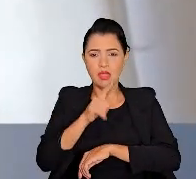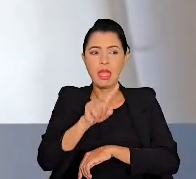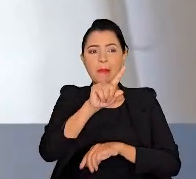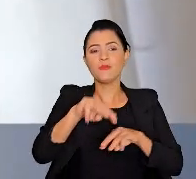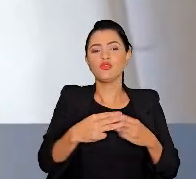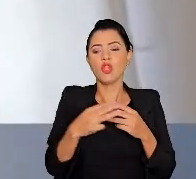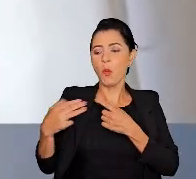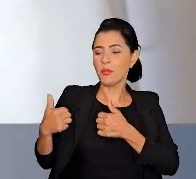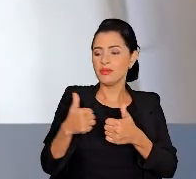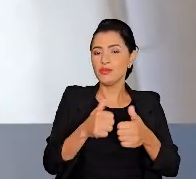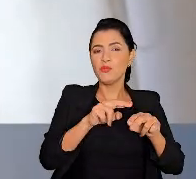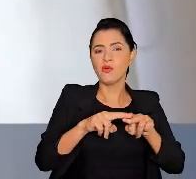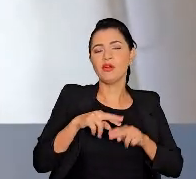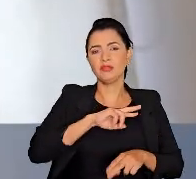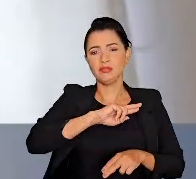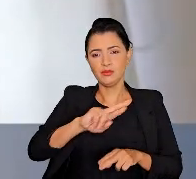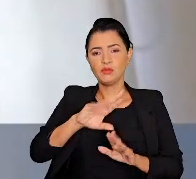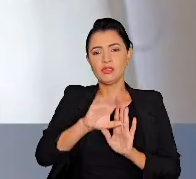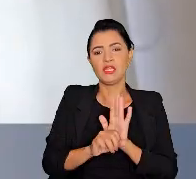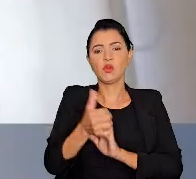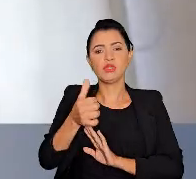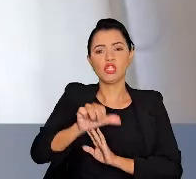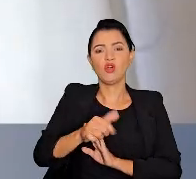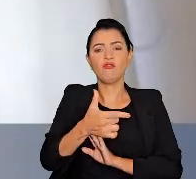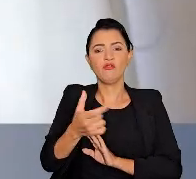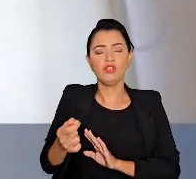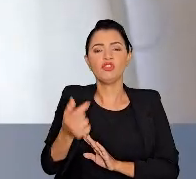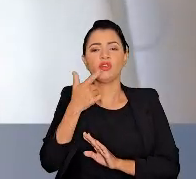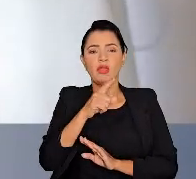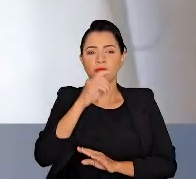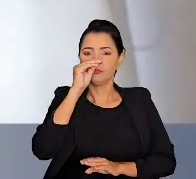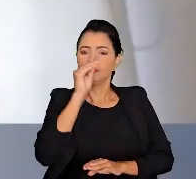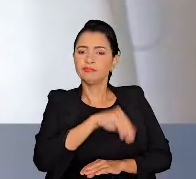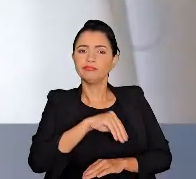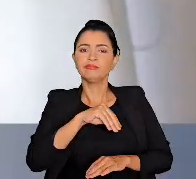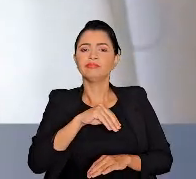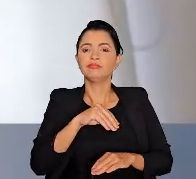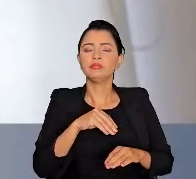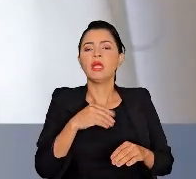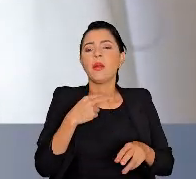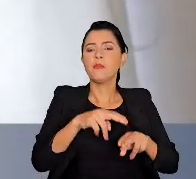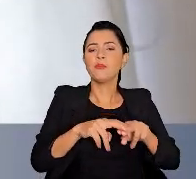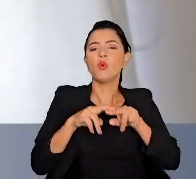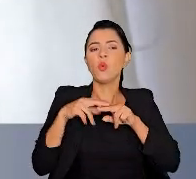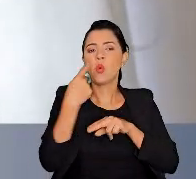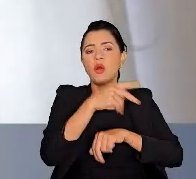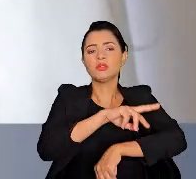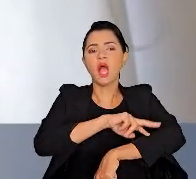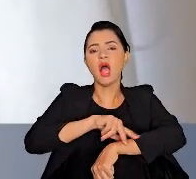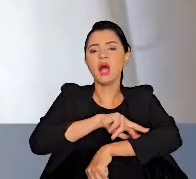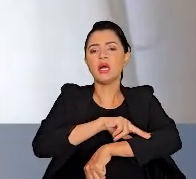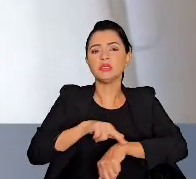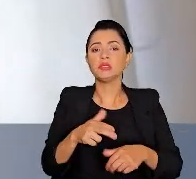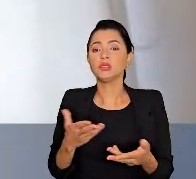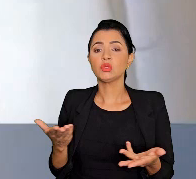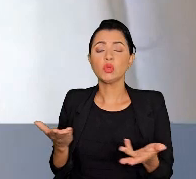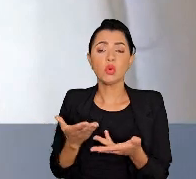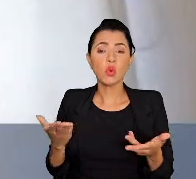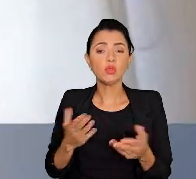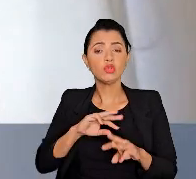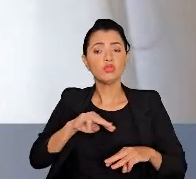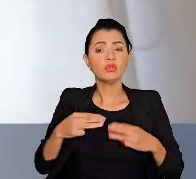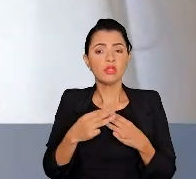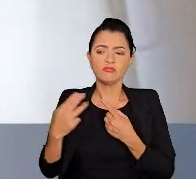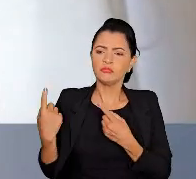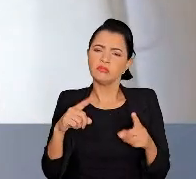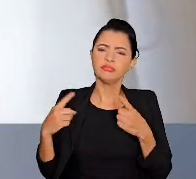religião. Nos séculos 19 e 20, eram desprezados por causa de sua raça. Hoje, os judeus são